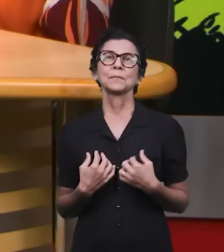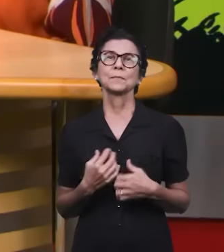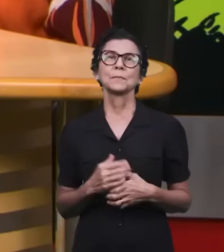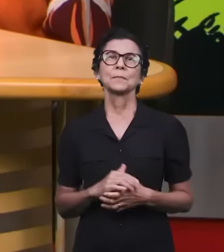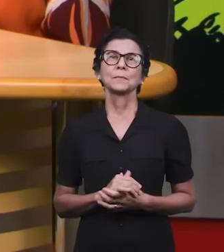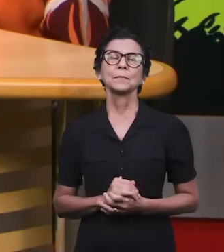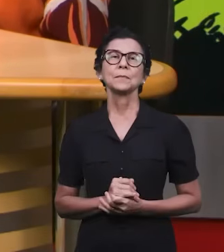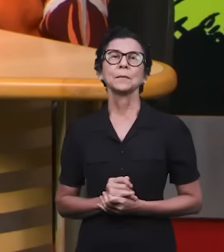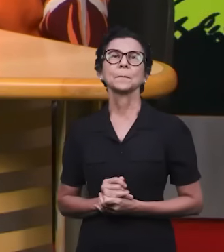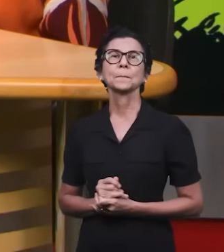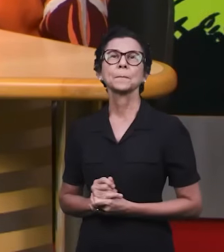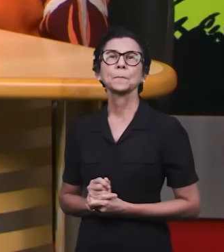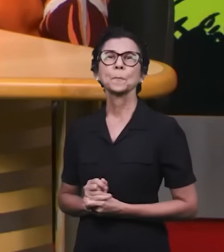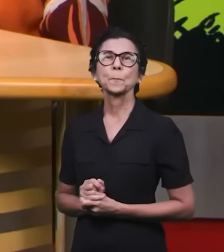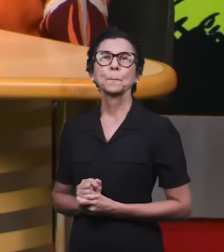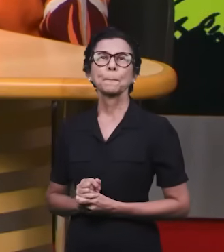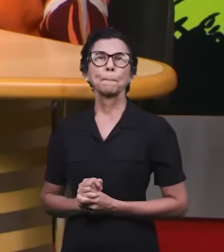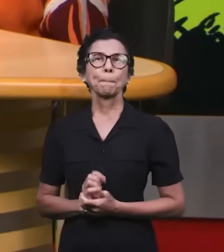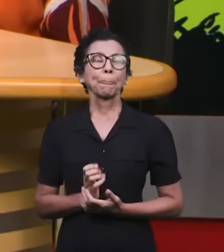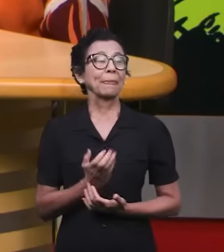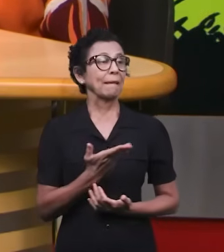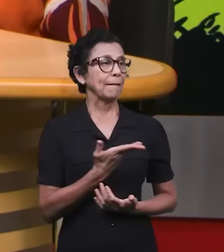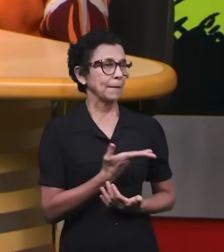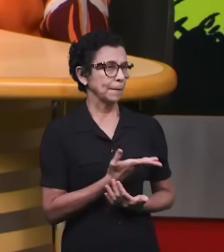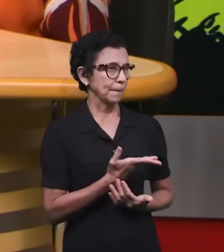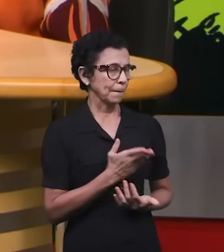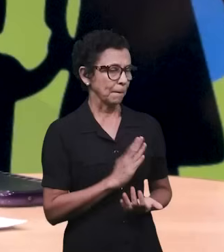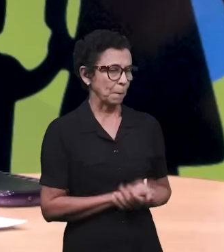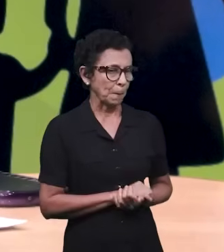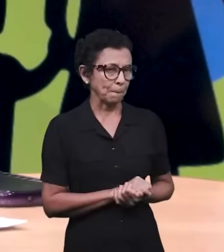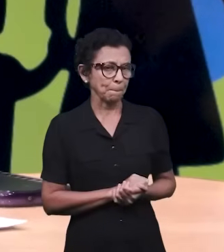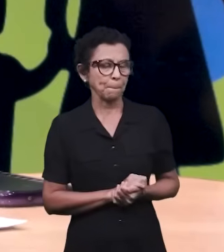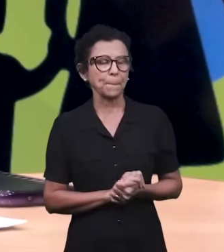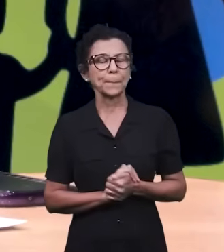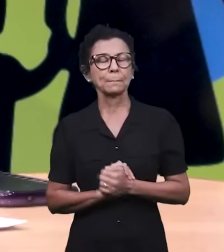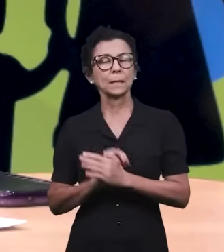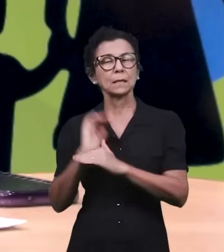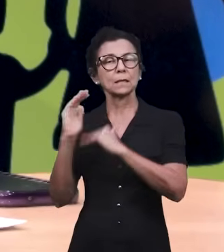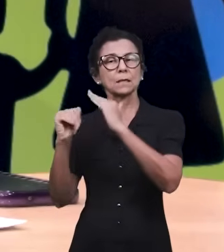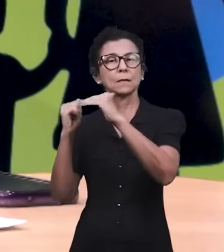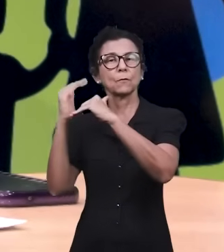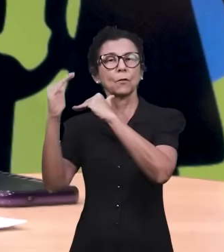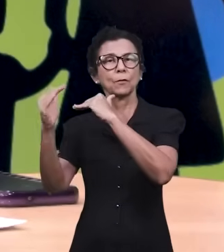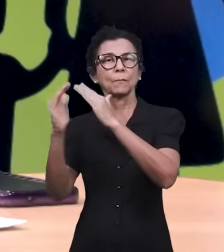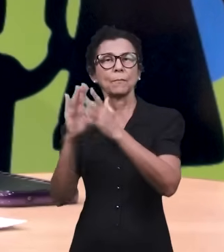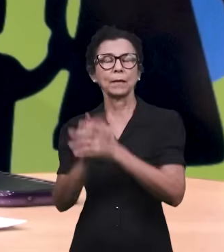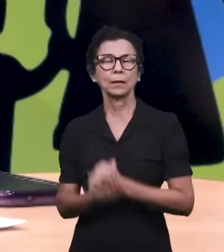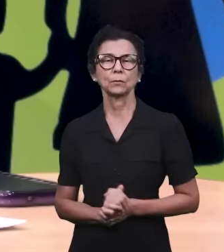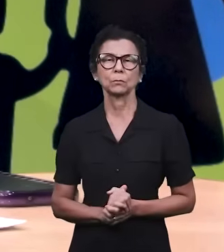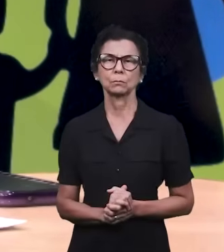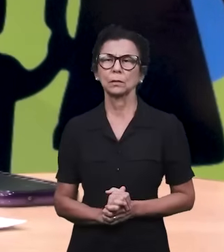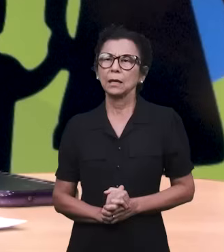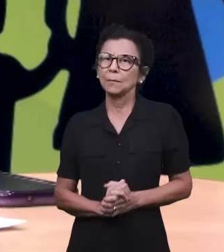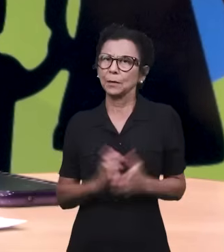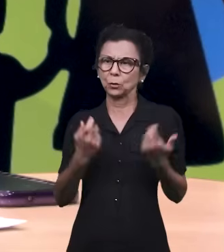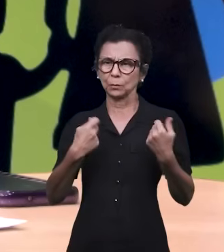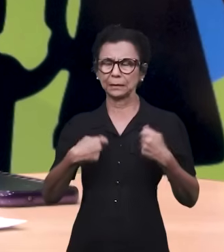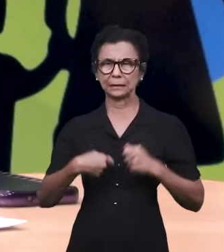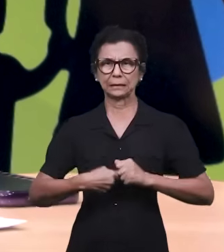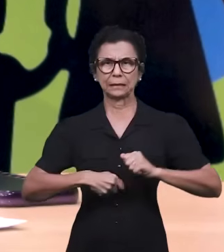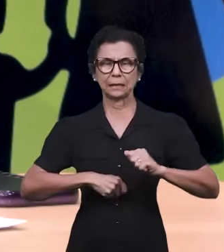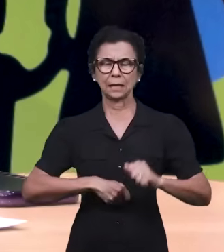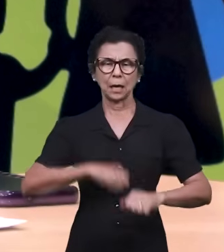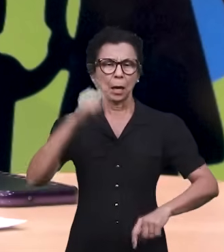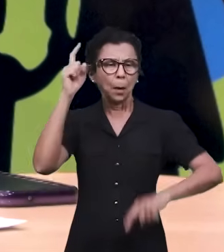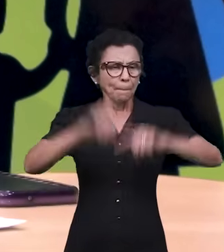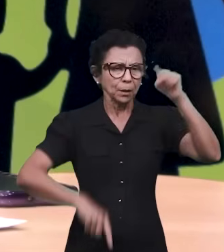esse desenvolvimento, gente, como nós falamos lá no início, né? Não precisa proibir os seus filhos de usar a tela.